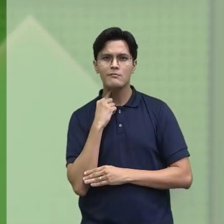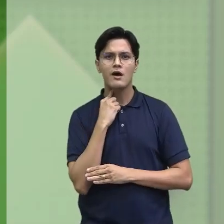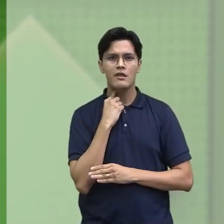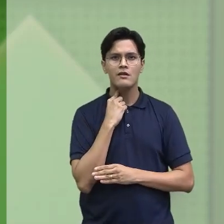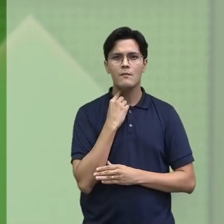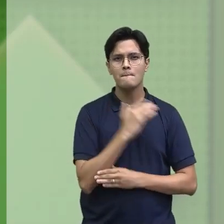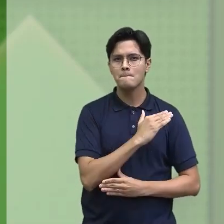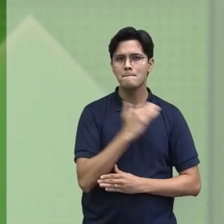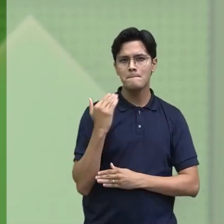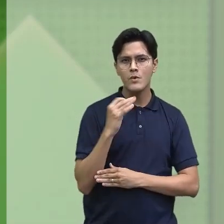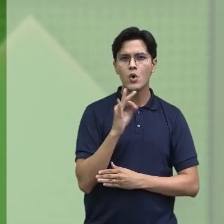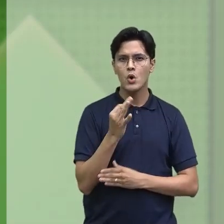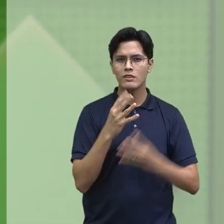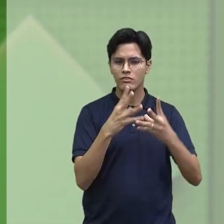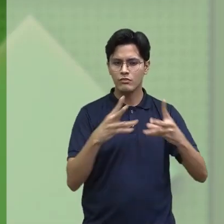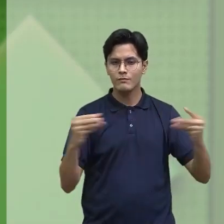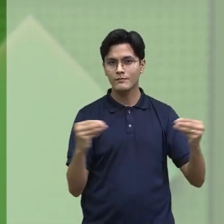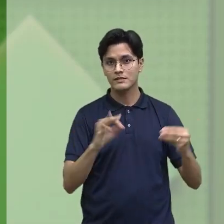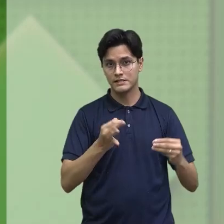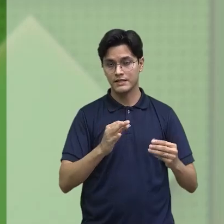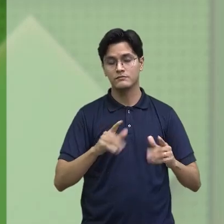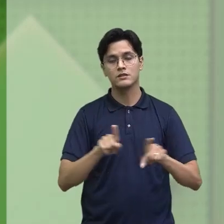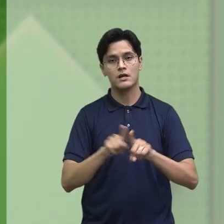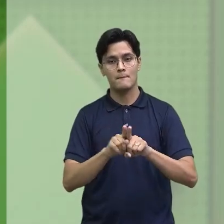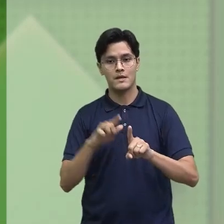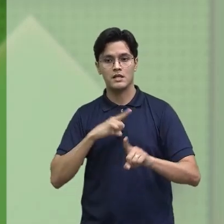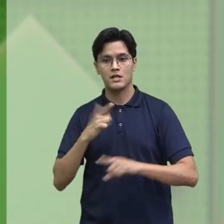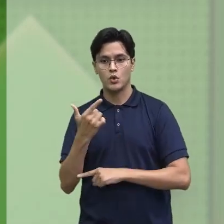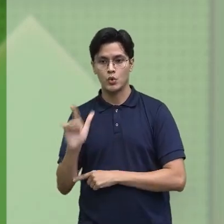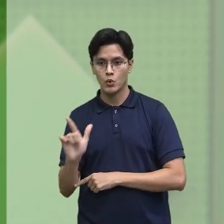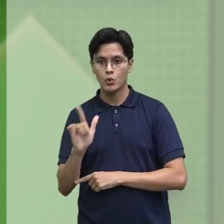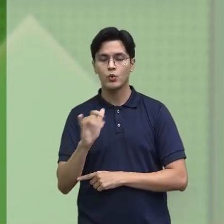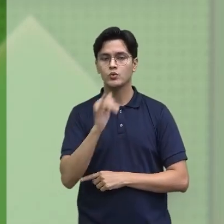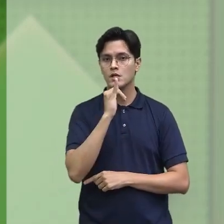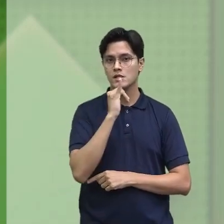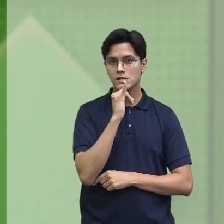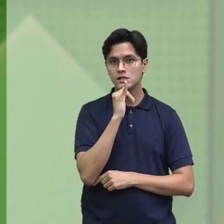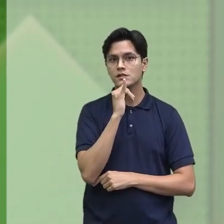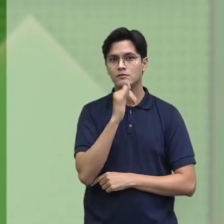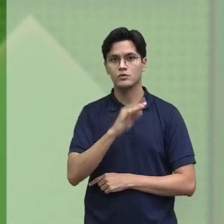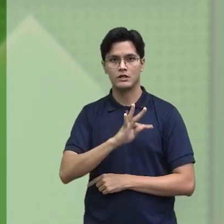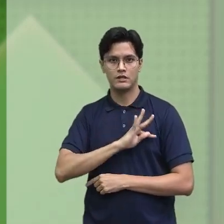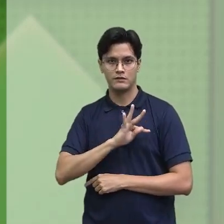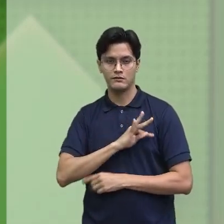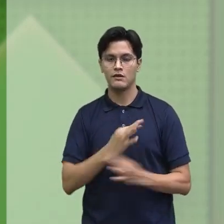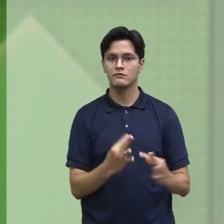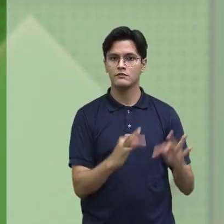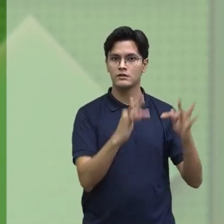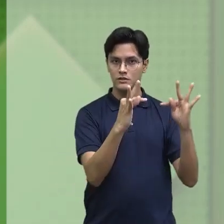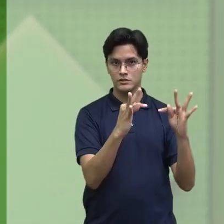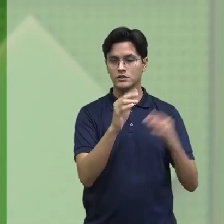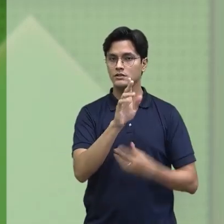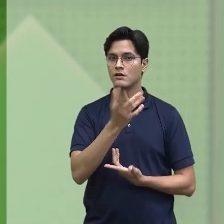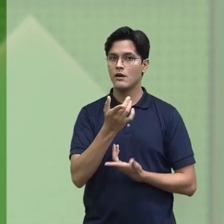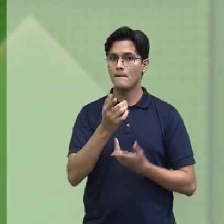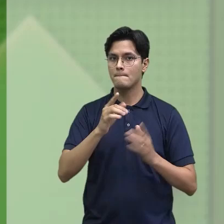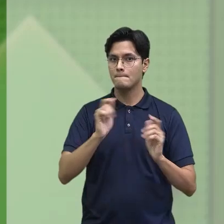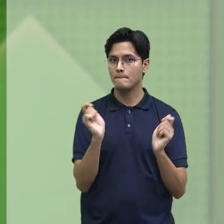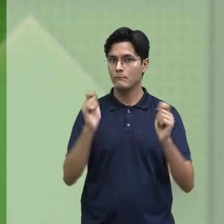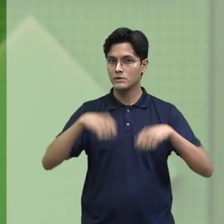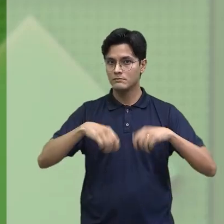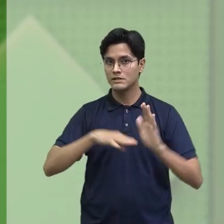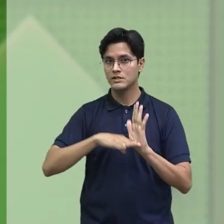tá? Bom, a gente tem mais um exemplo aí de tecnologia que ajuda, né, no nosso dia a dia, na nossa alimentação. Então,